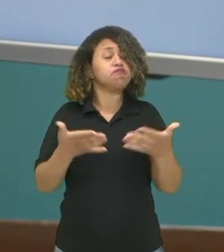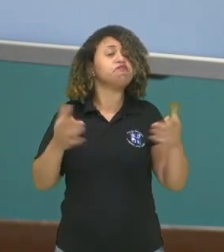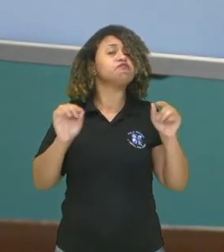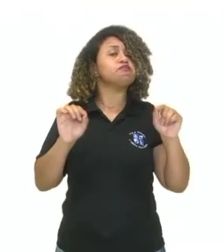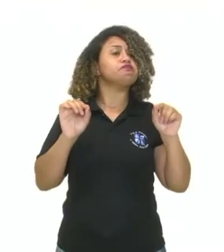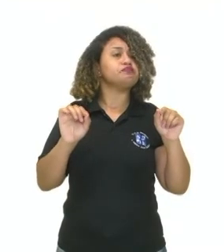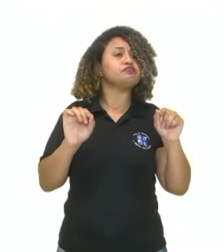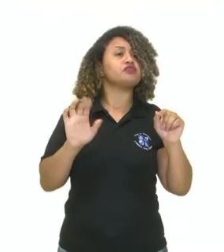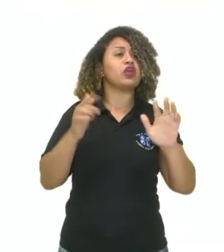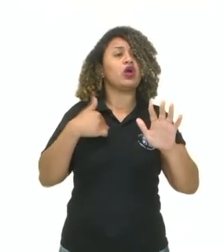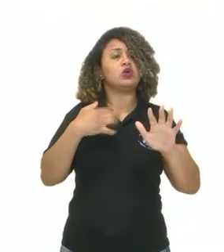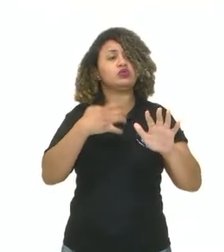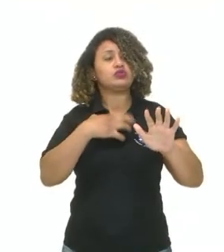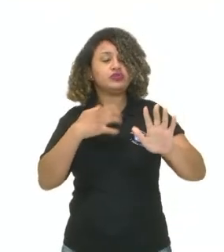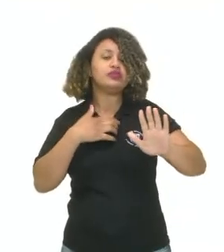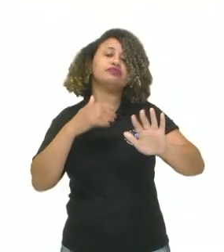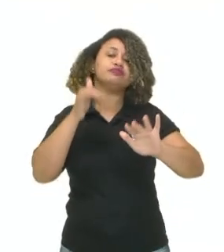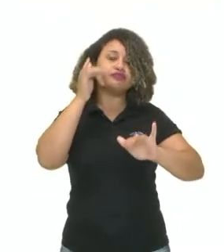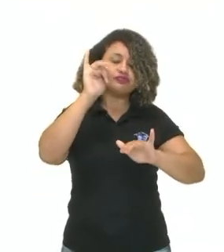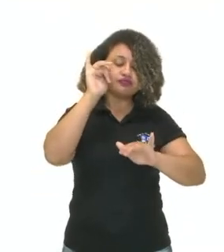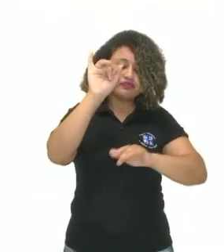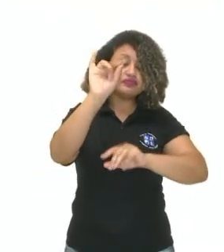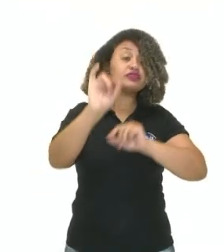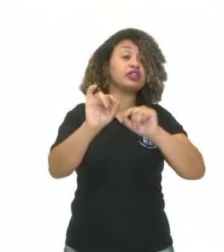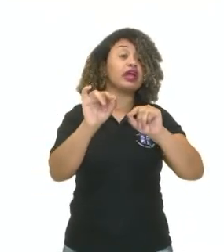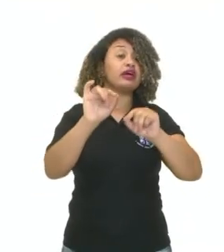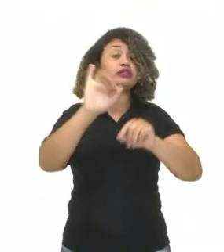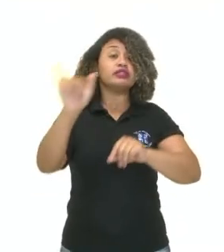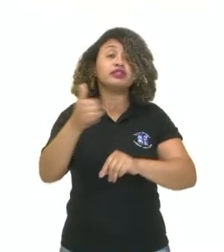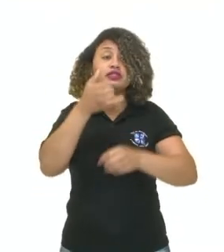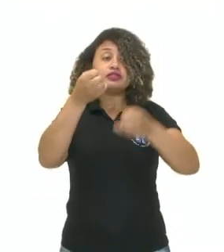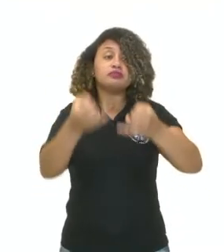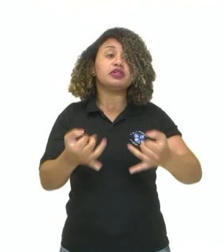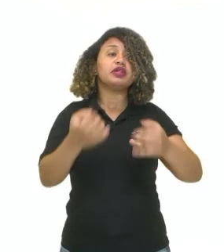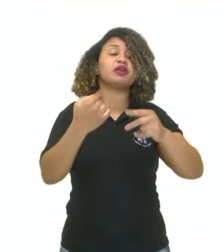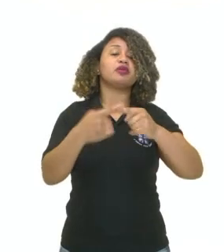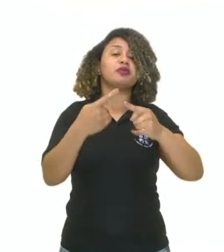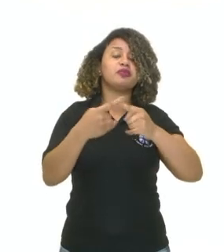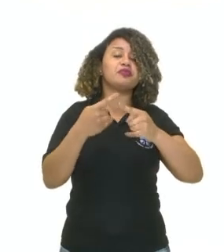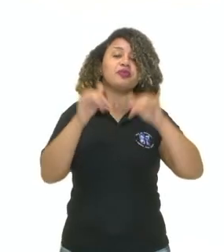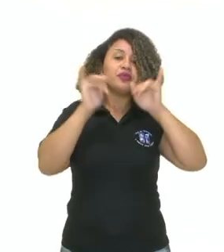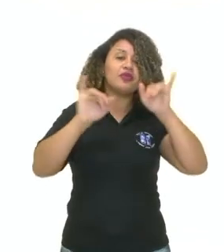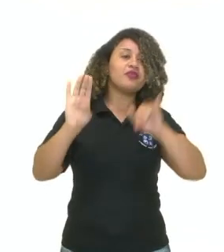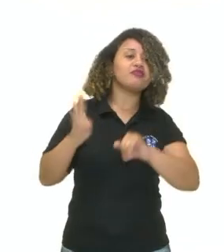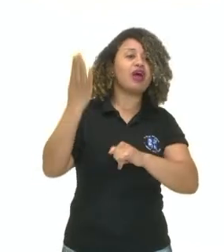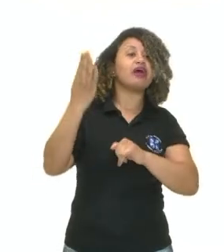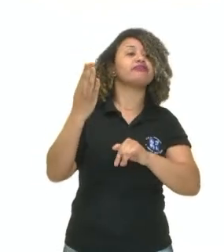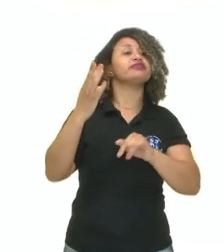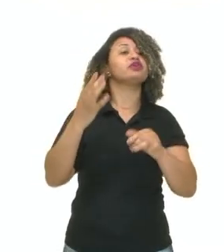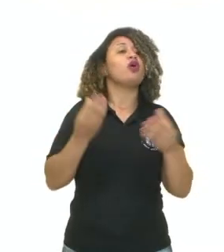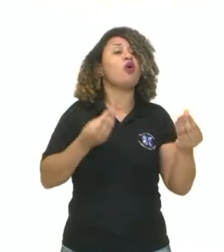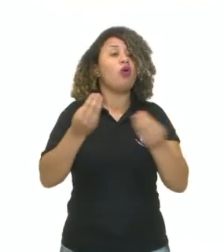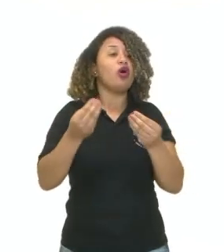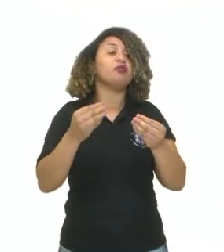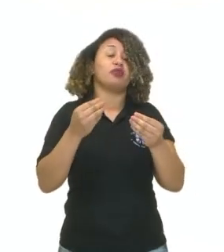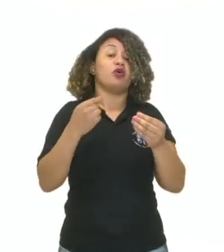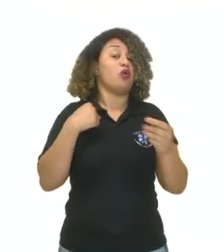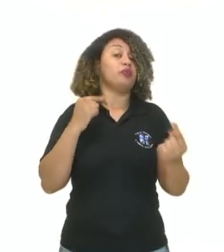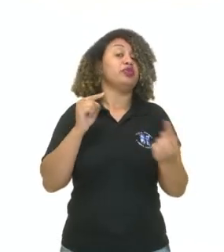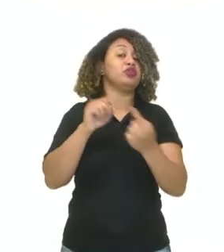as precauções apresentadas se justificam, pois as notícias falsas são feitas normalmente